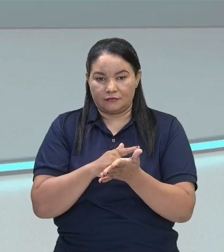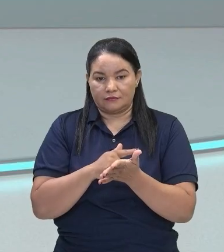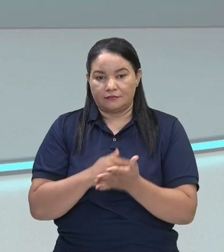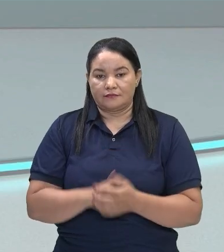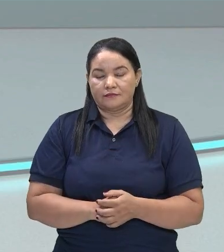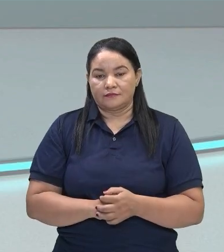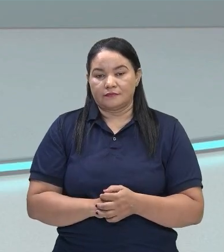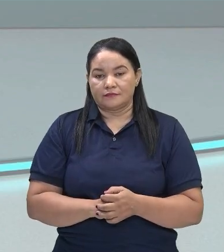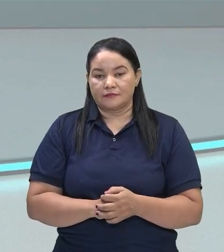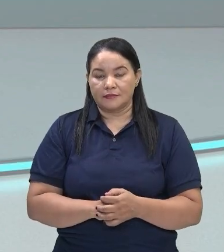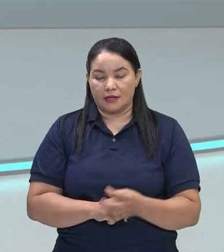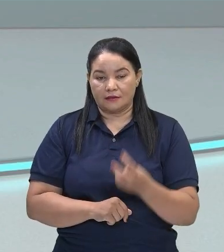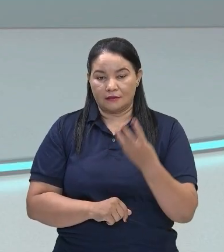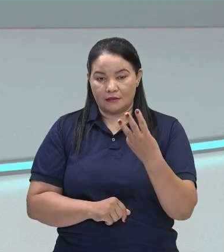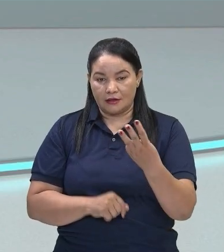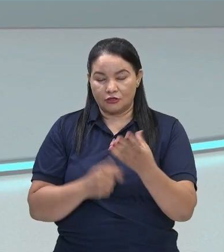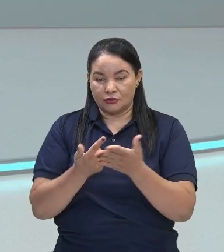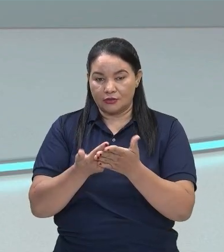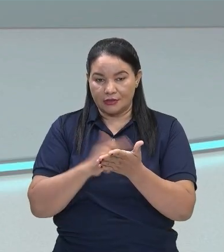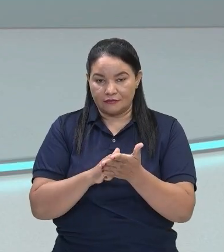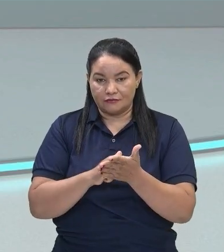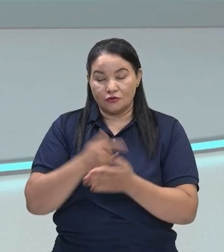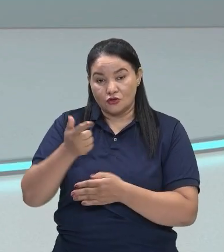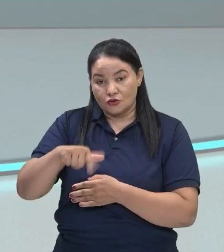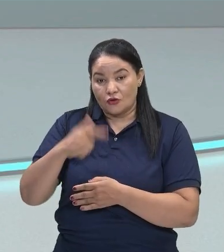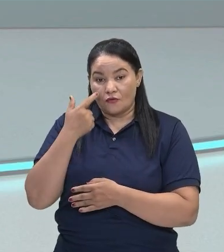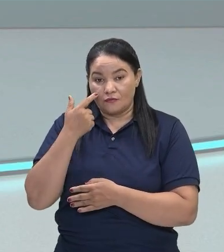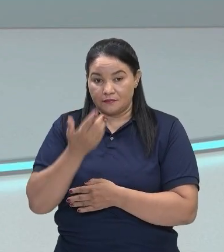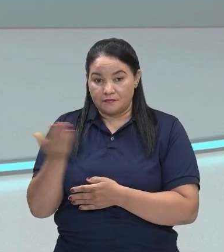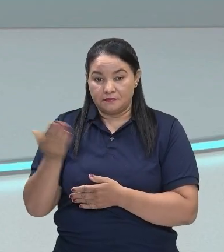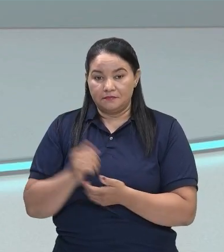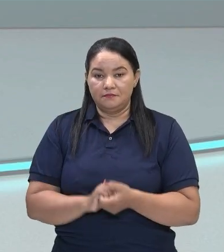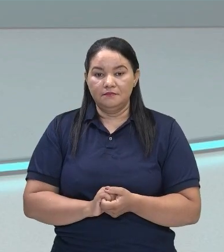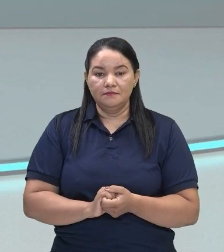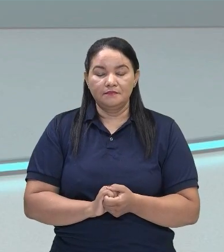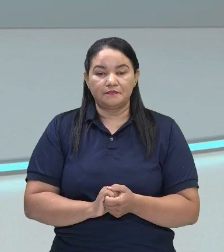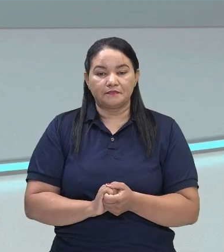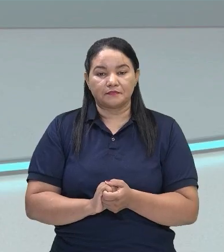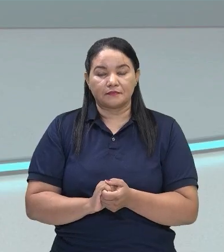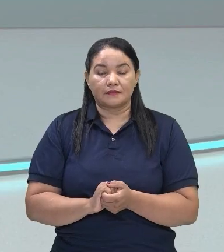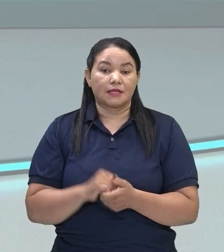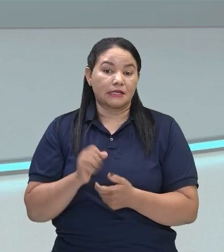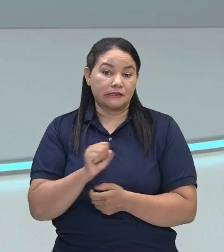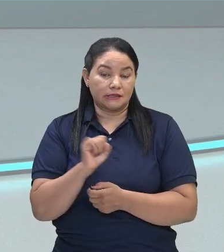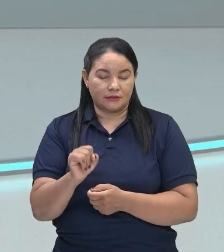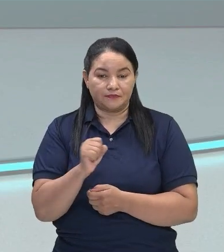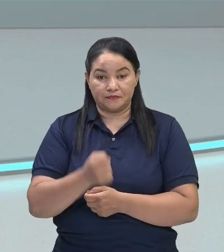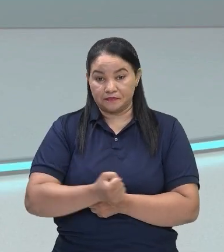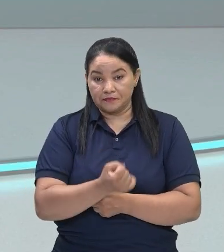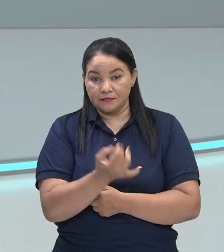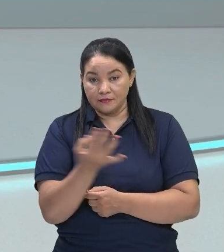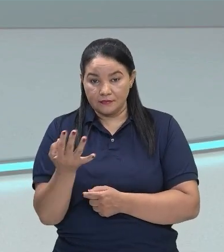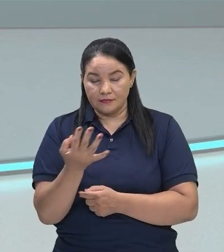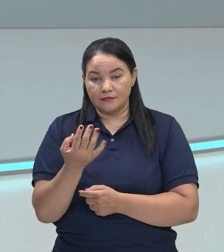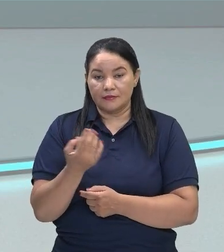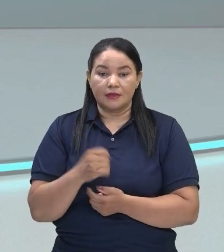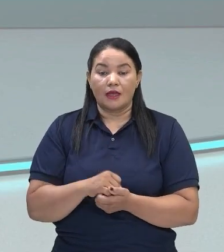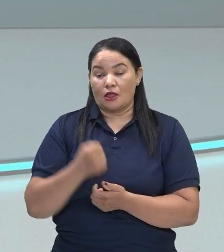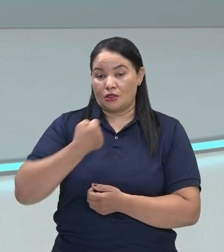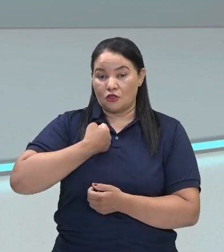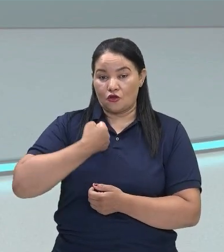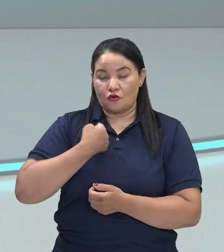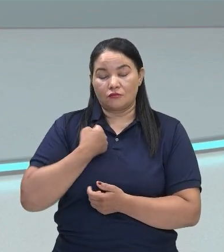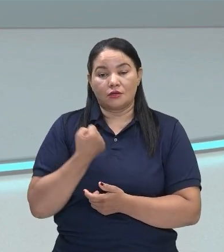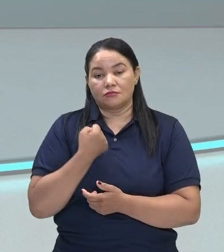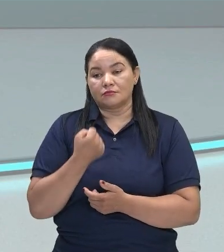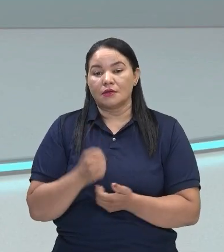3 livros. Reiterando, tá? Quando eu utilizo número, né, mais de um, estou falando de plural. E o plural